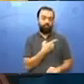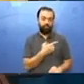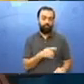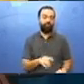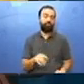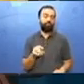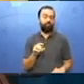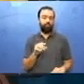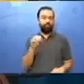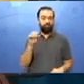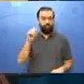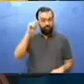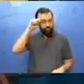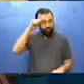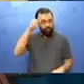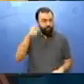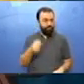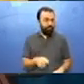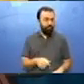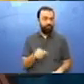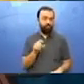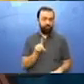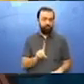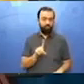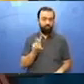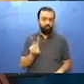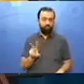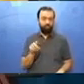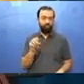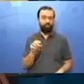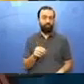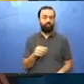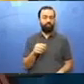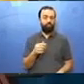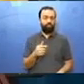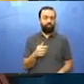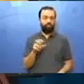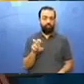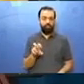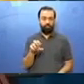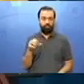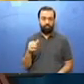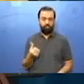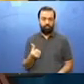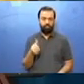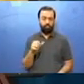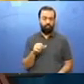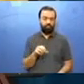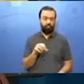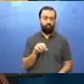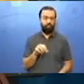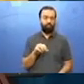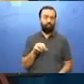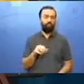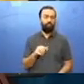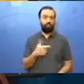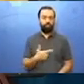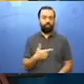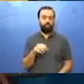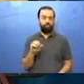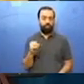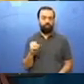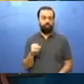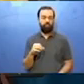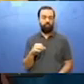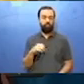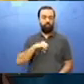olhem. 1, 2, 3, 4, 5, 6, 7 e 8, 9 e 10. Aqui eles estão